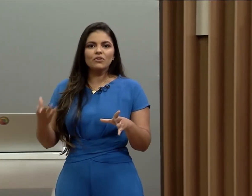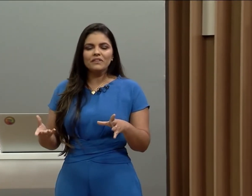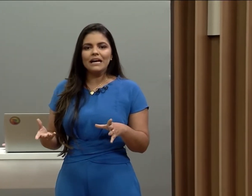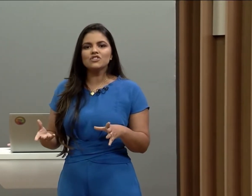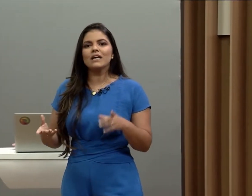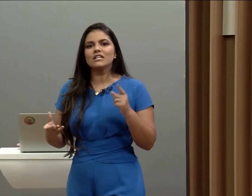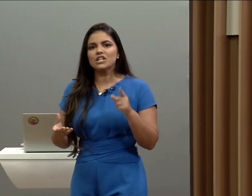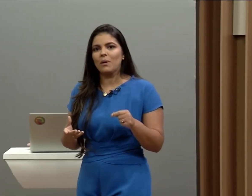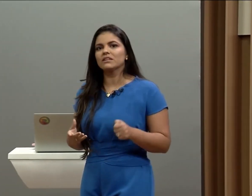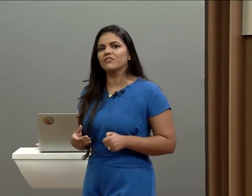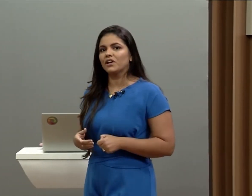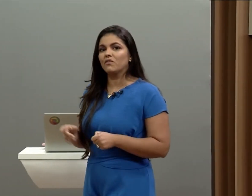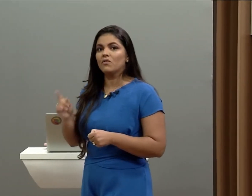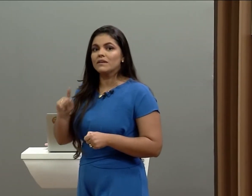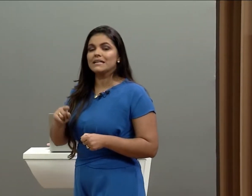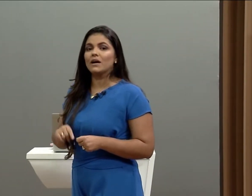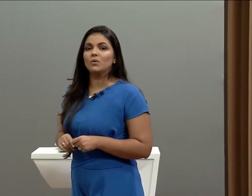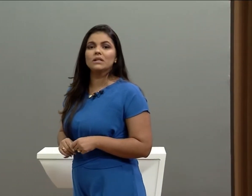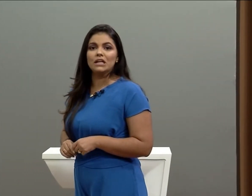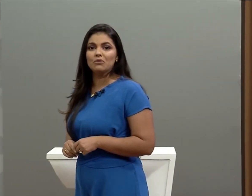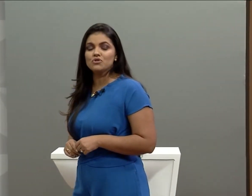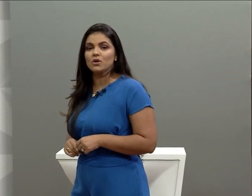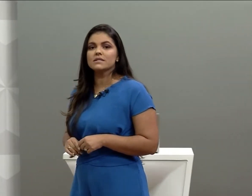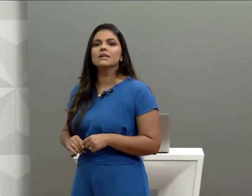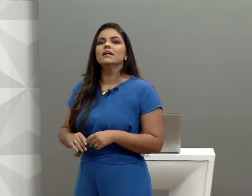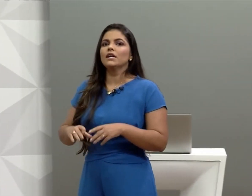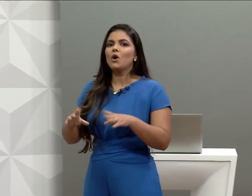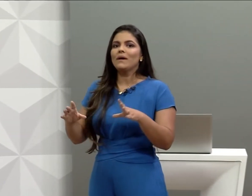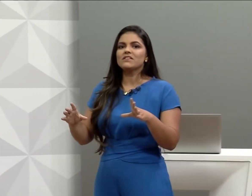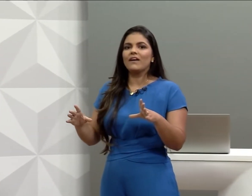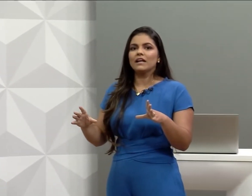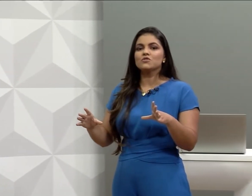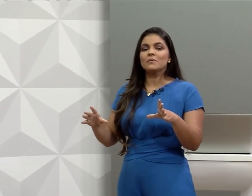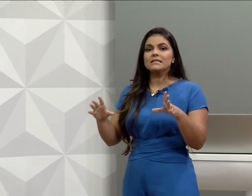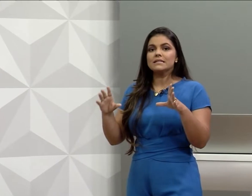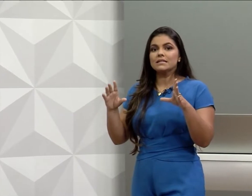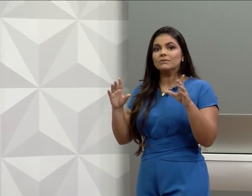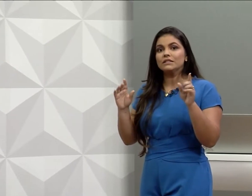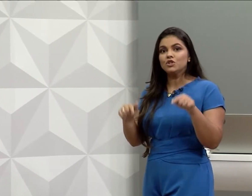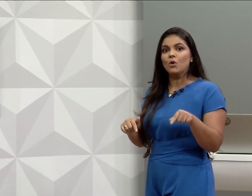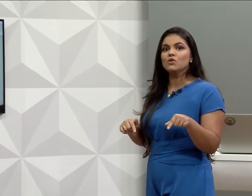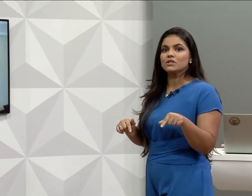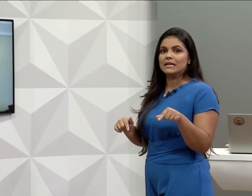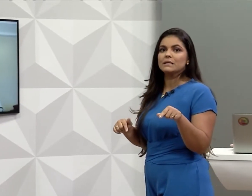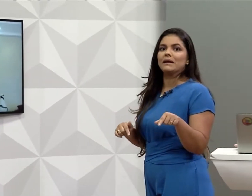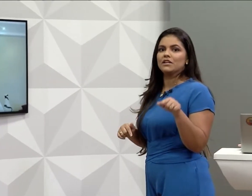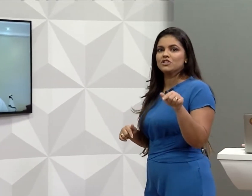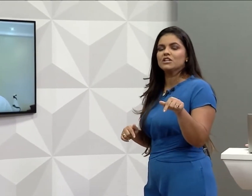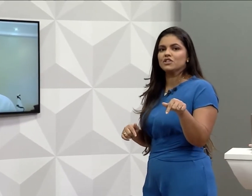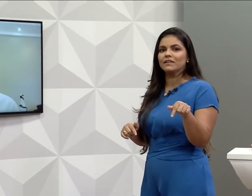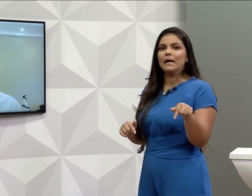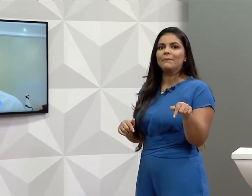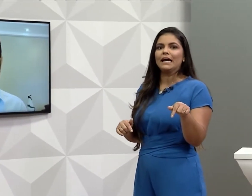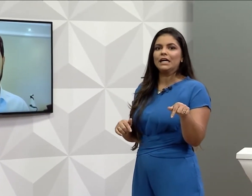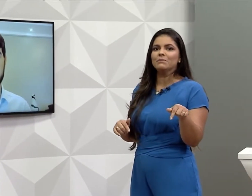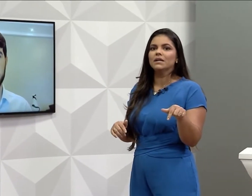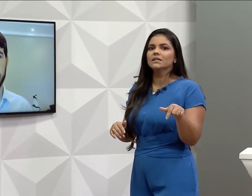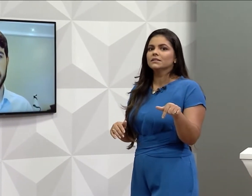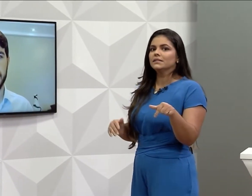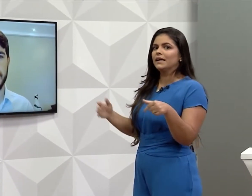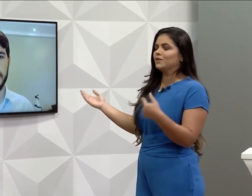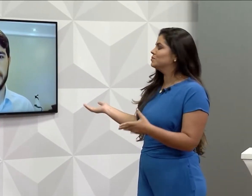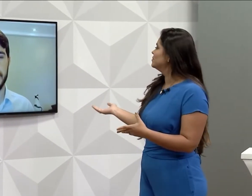Para trazer a novidade desta quarta-feira, eu vou conversar com Daniel Lustosa, que começa falando sobre a sessão de hoje na Assembleia Legislativa da